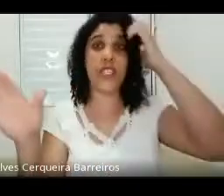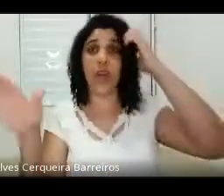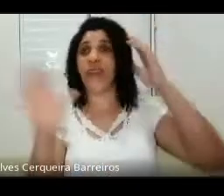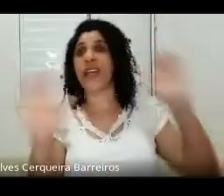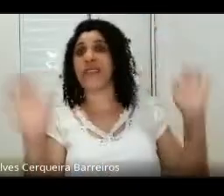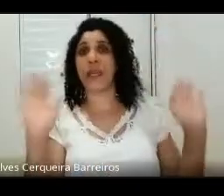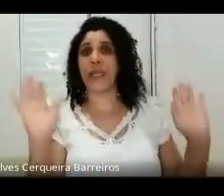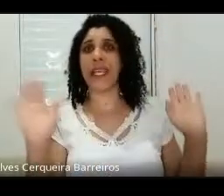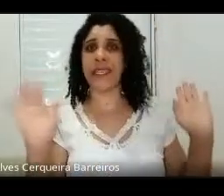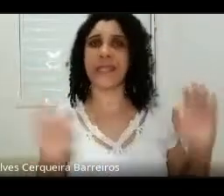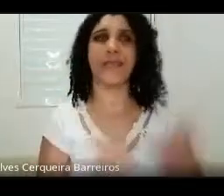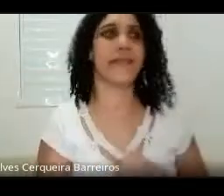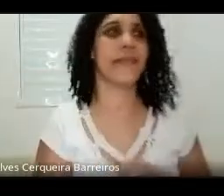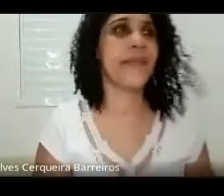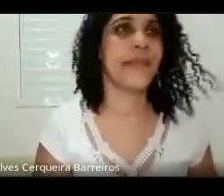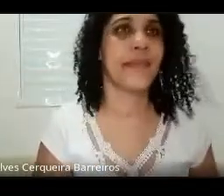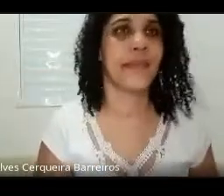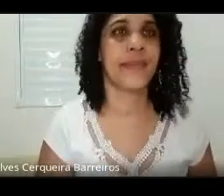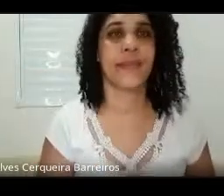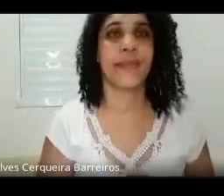vou fazer só uma frase bem pequena.